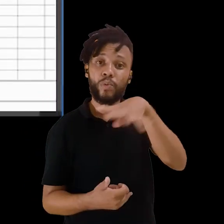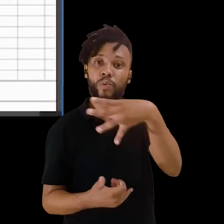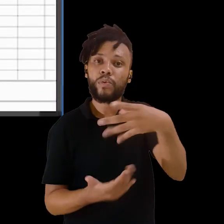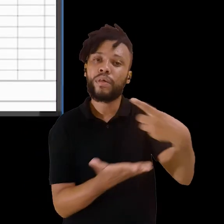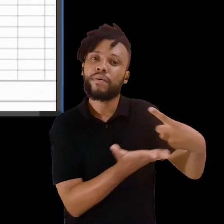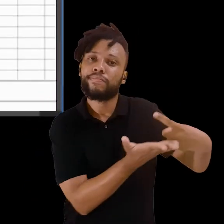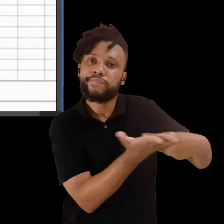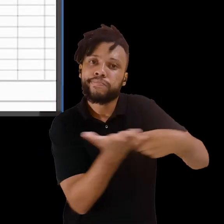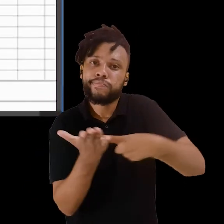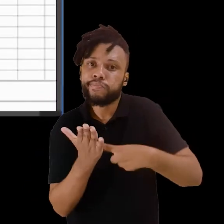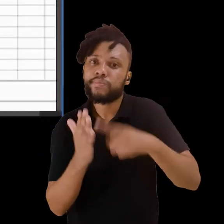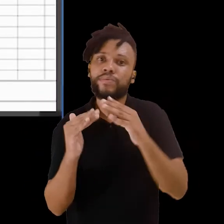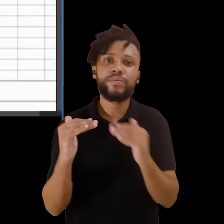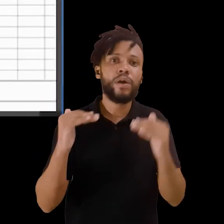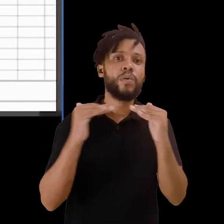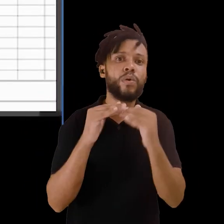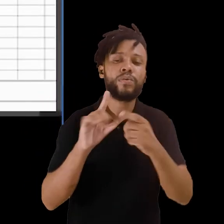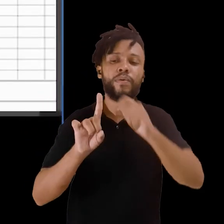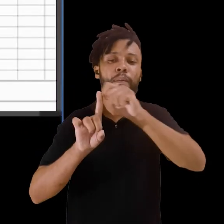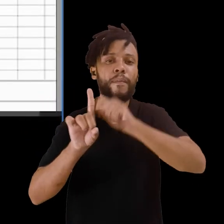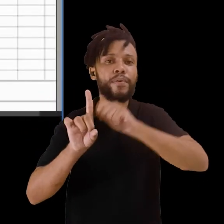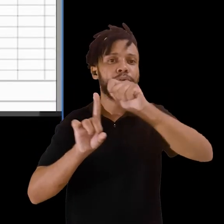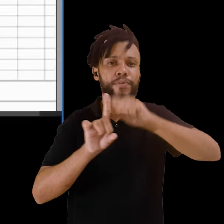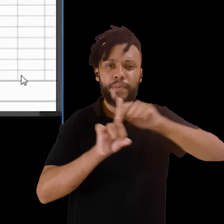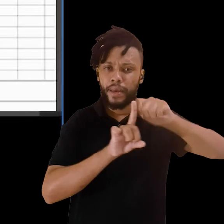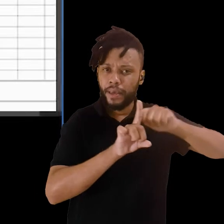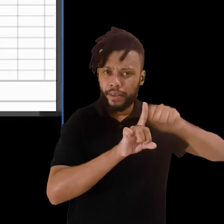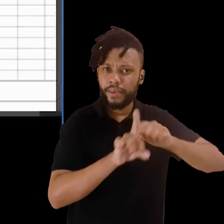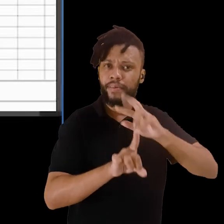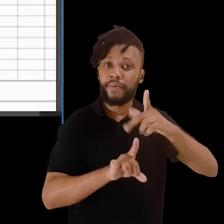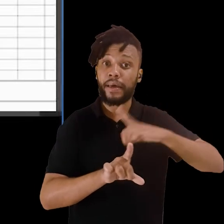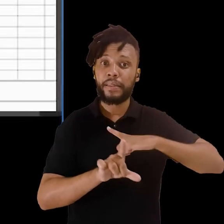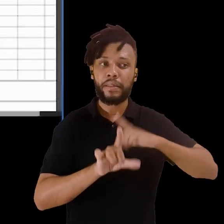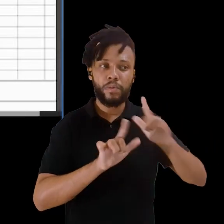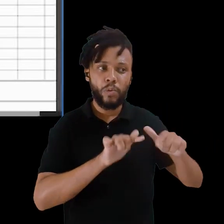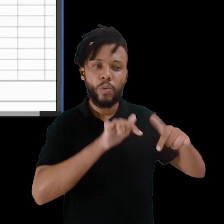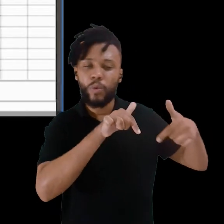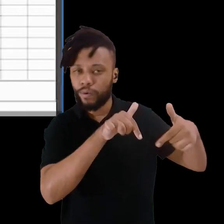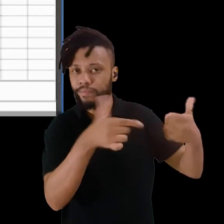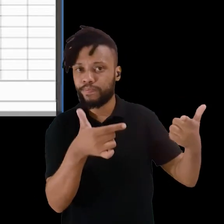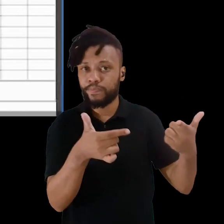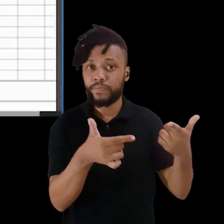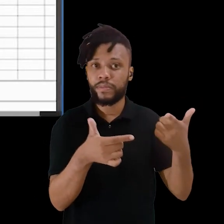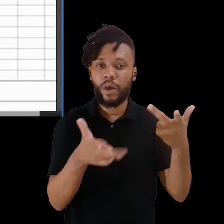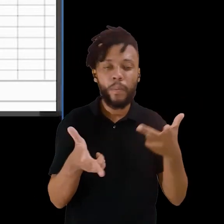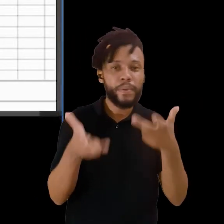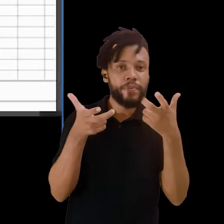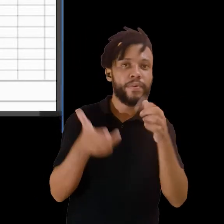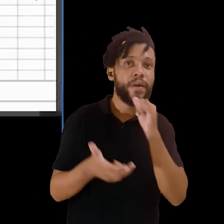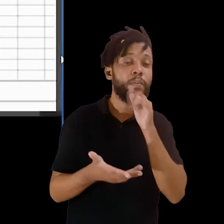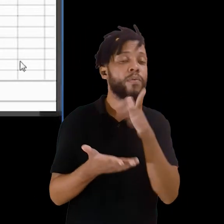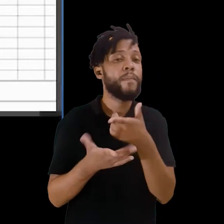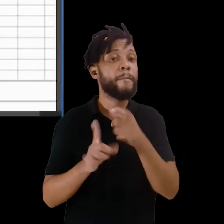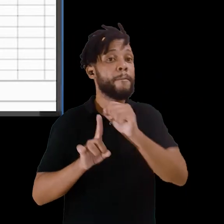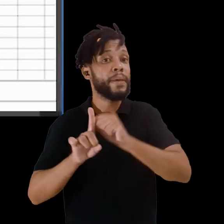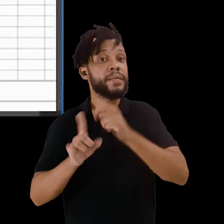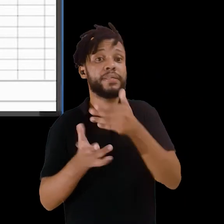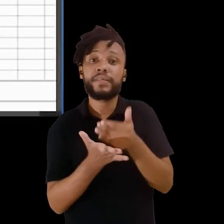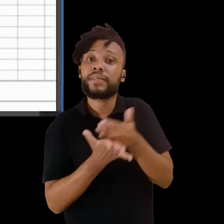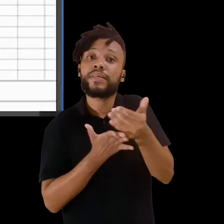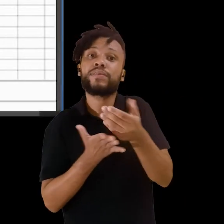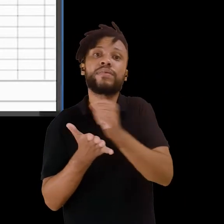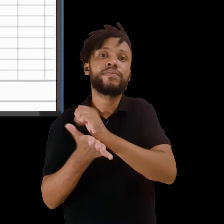cronograma de acordo com os meses de execução, tá? Observando que aqui, ó, mês de início